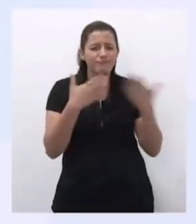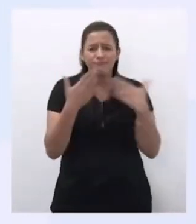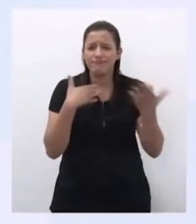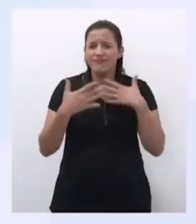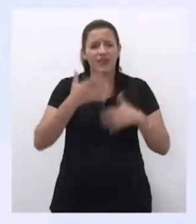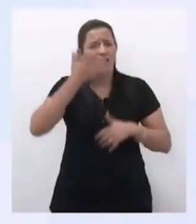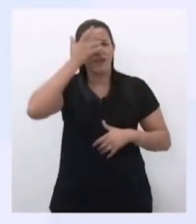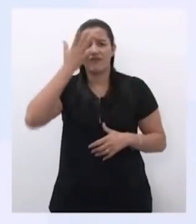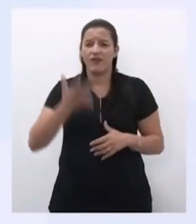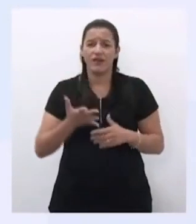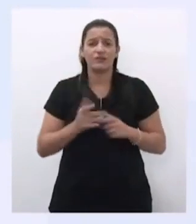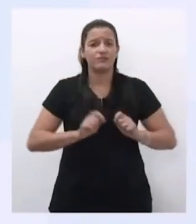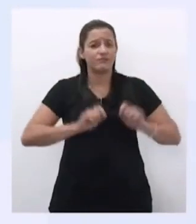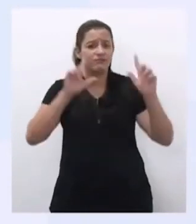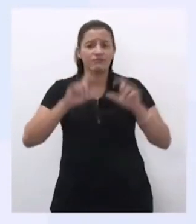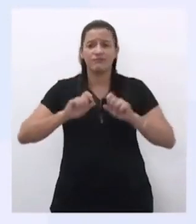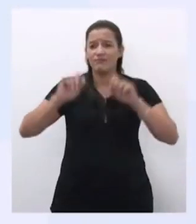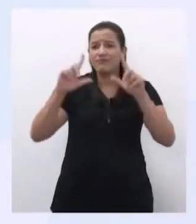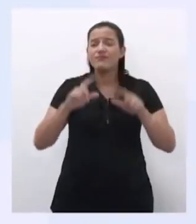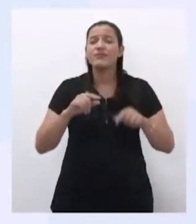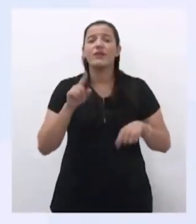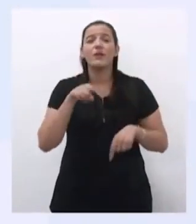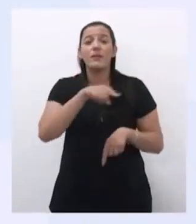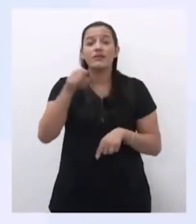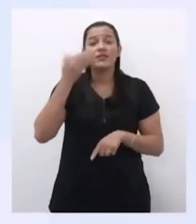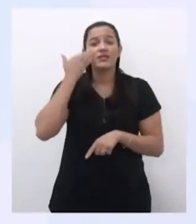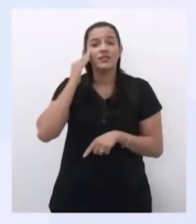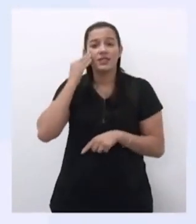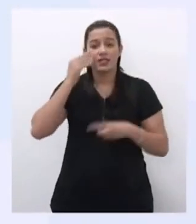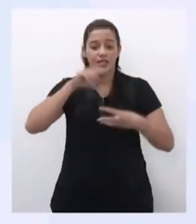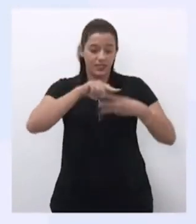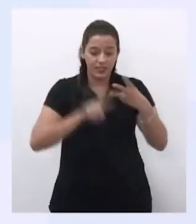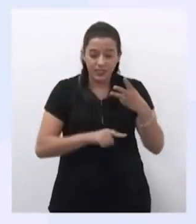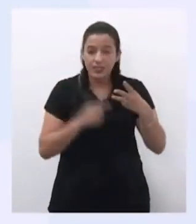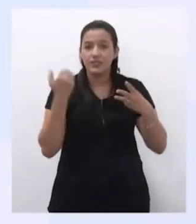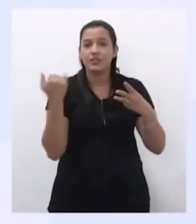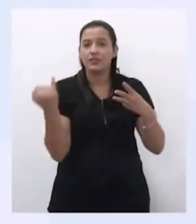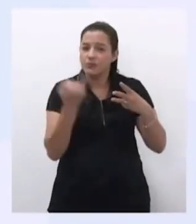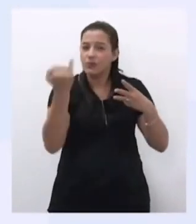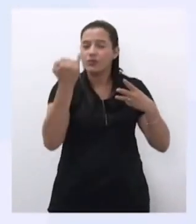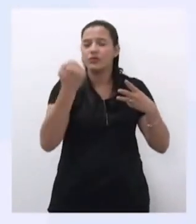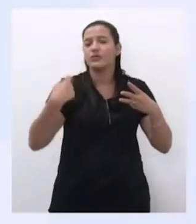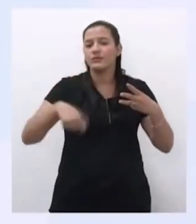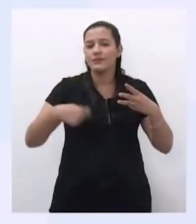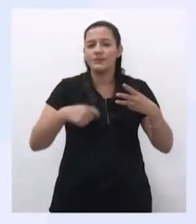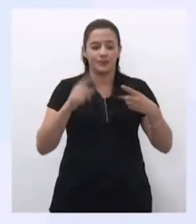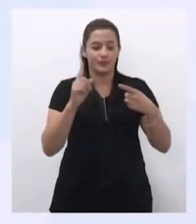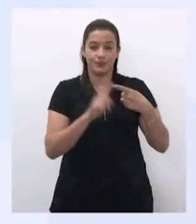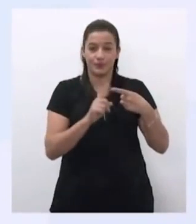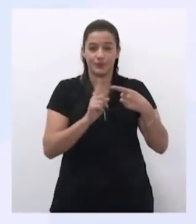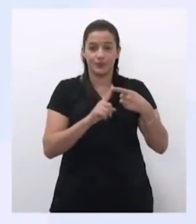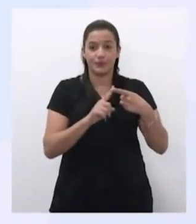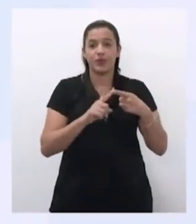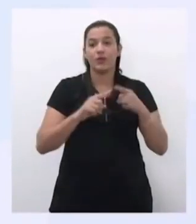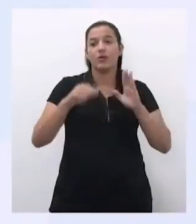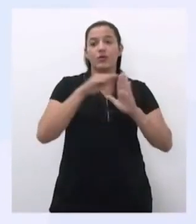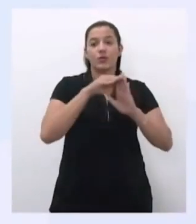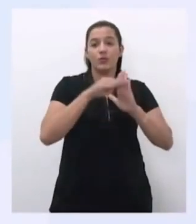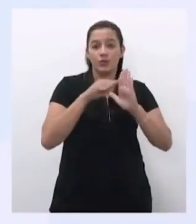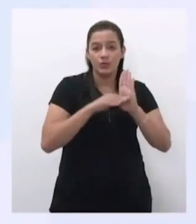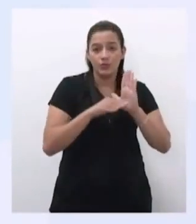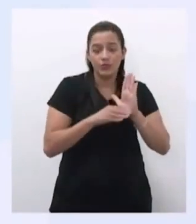muito ilustrado, mas vocês vão precisar só entender rapidamente 3 conceitos fundamentais. O Guia Alimentar da